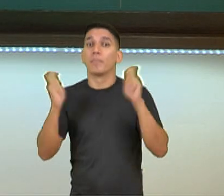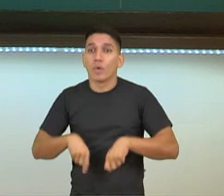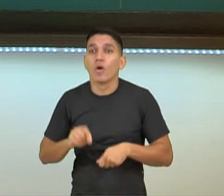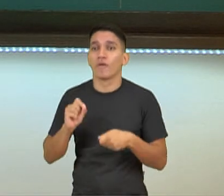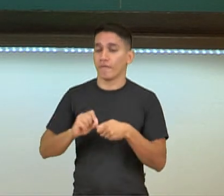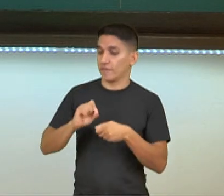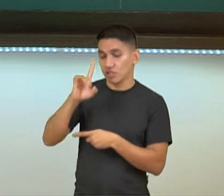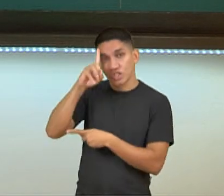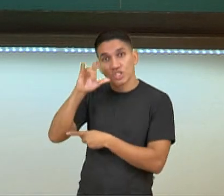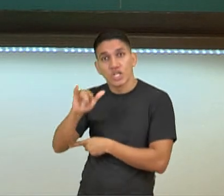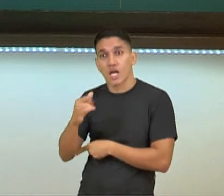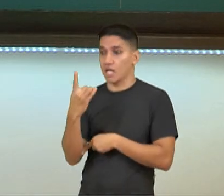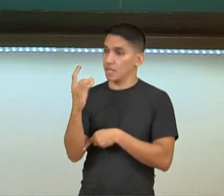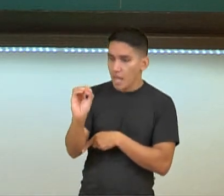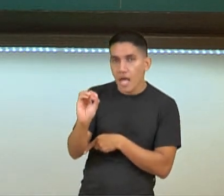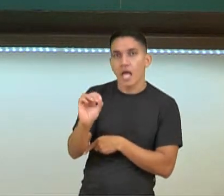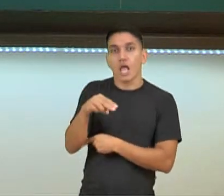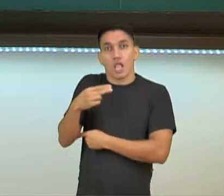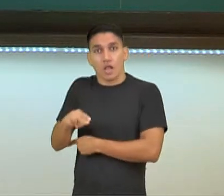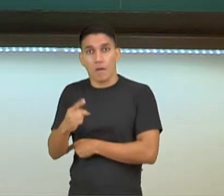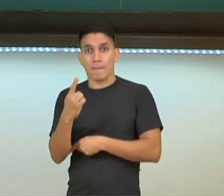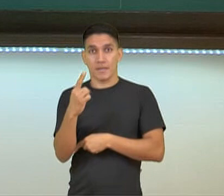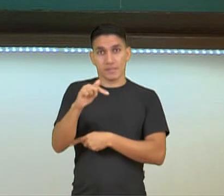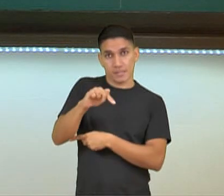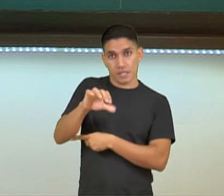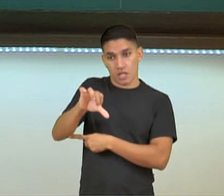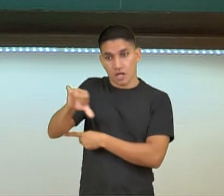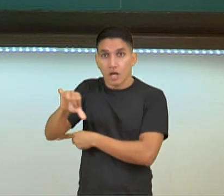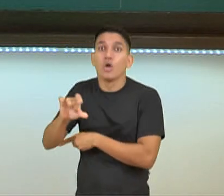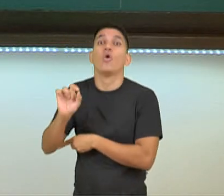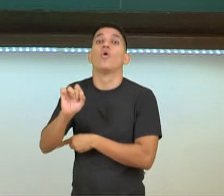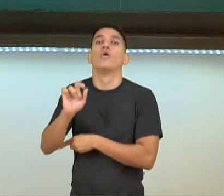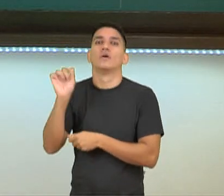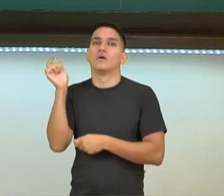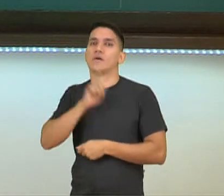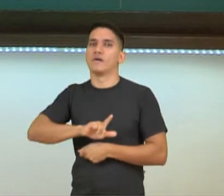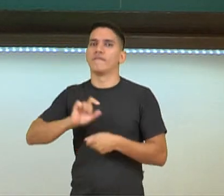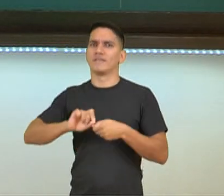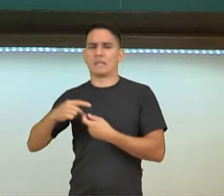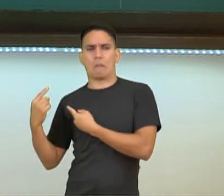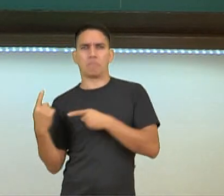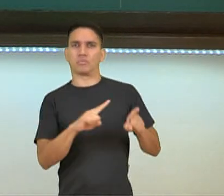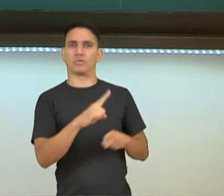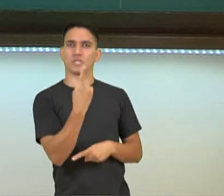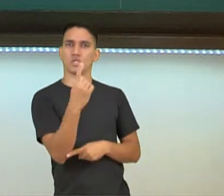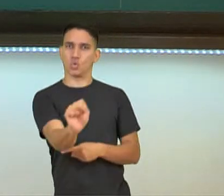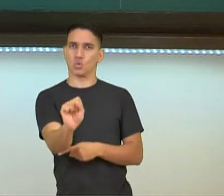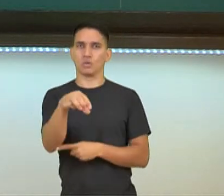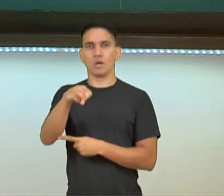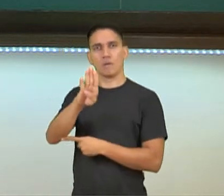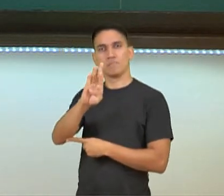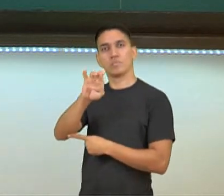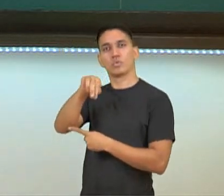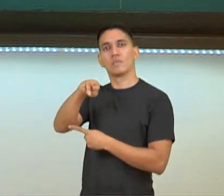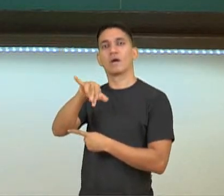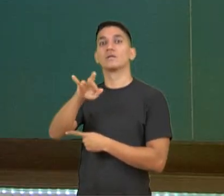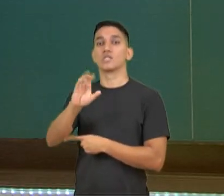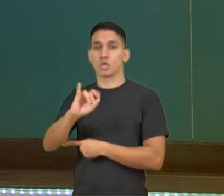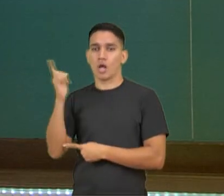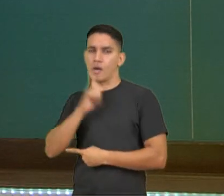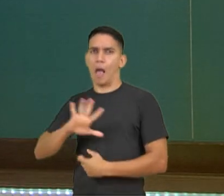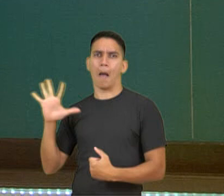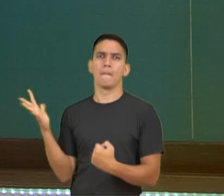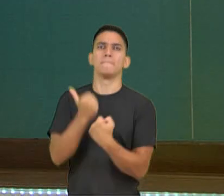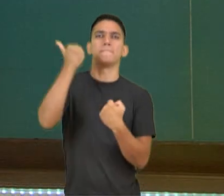dia 10 de novembro de 1799, é o chamado golpe do 18 Brumário, a tomar o poder